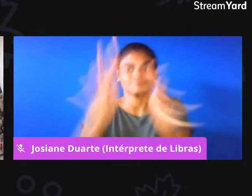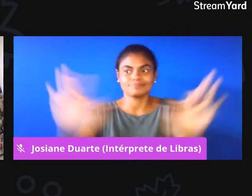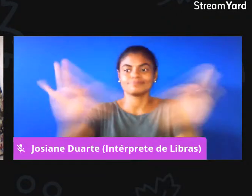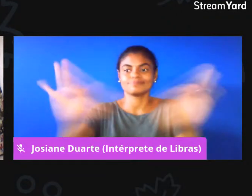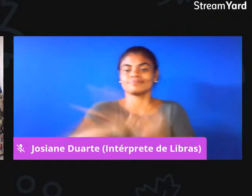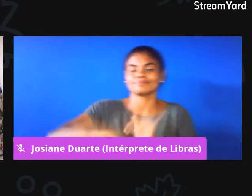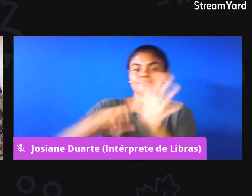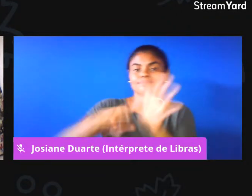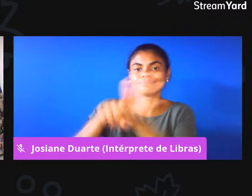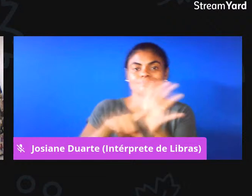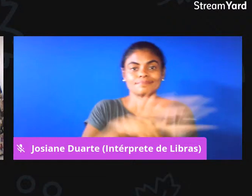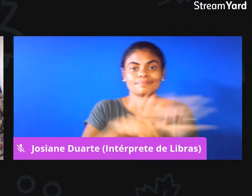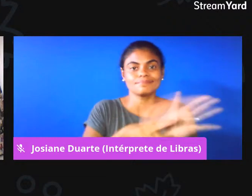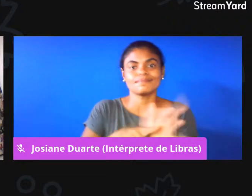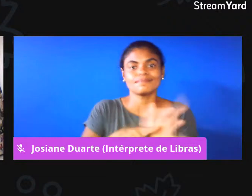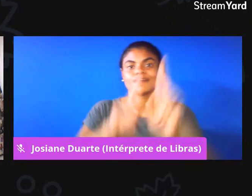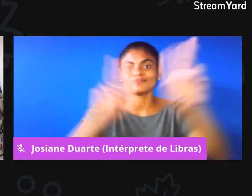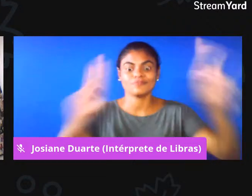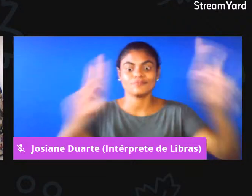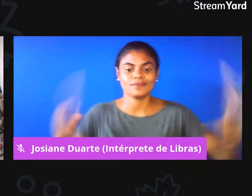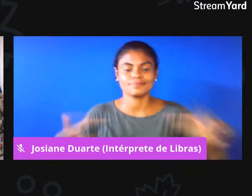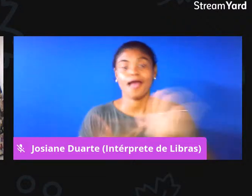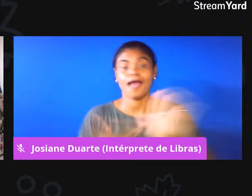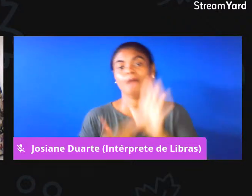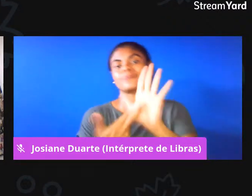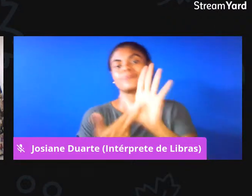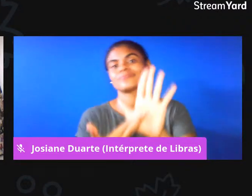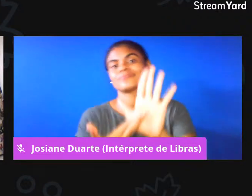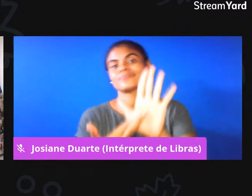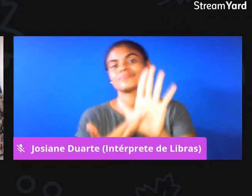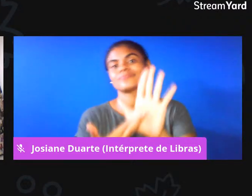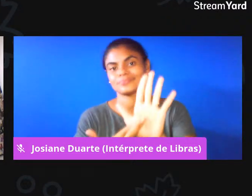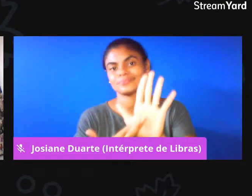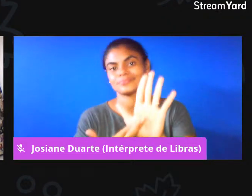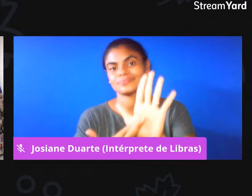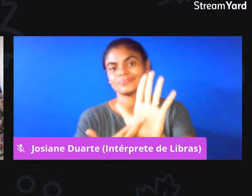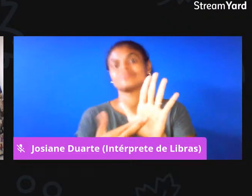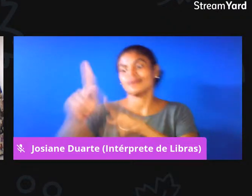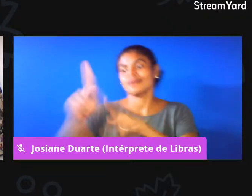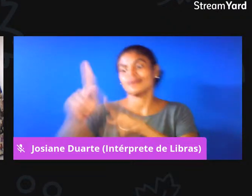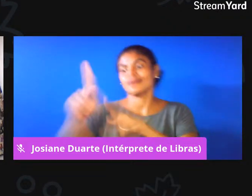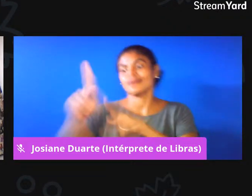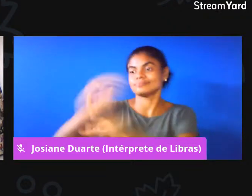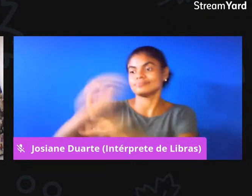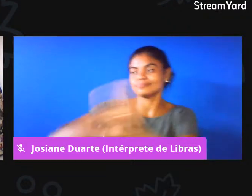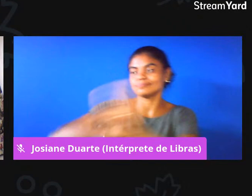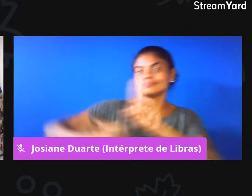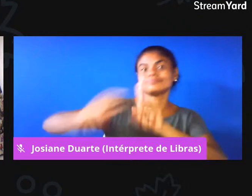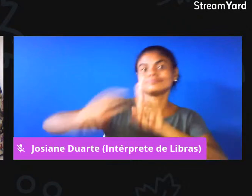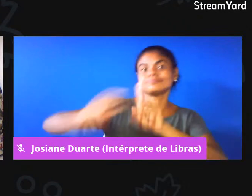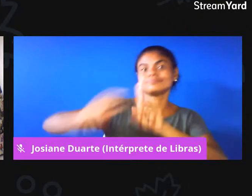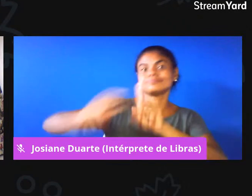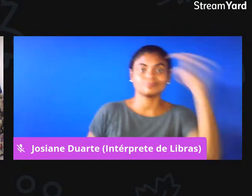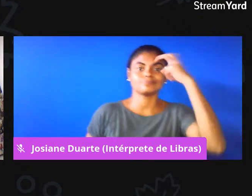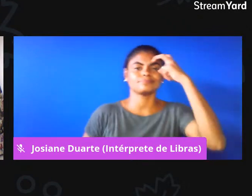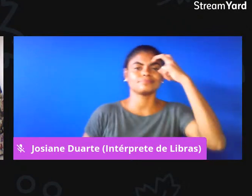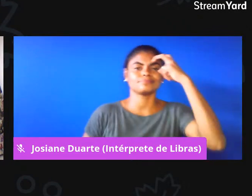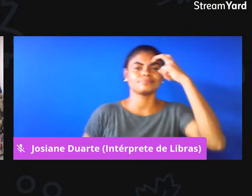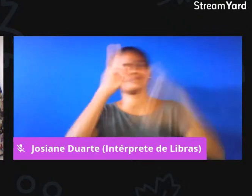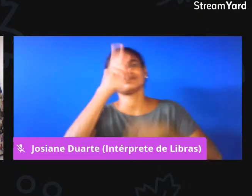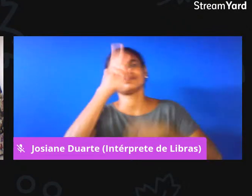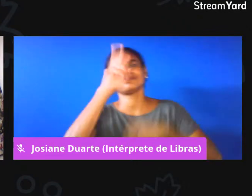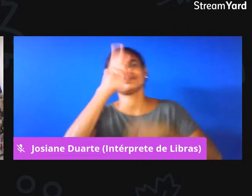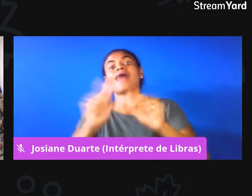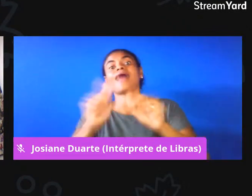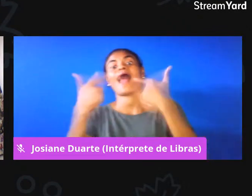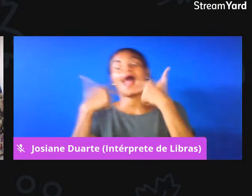língua, a sociedade e a cultura, reforçando, contudo, que a língua é o elo de ligação entre elas por se reportar igualmente